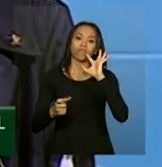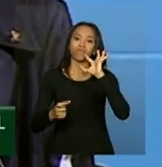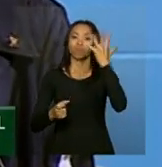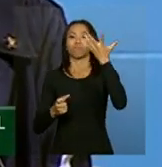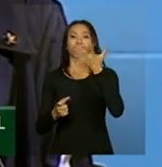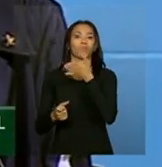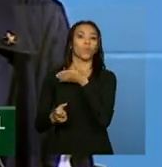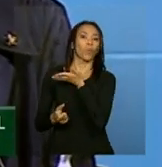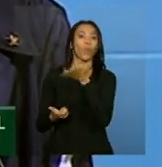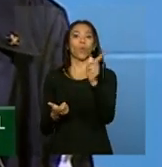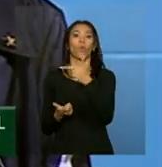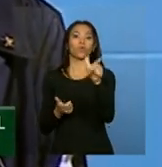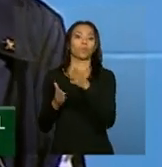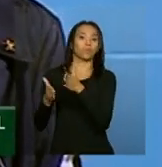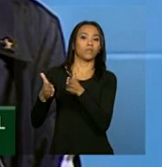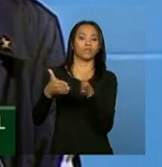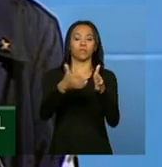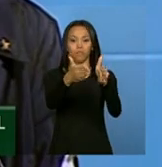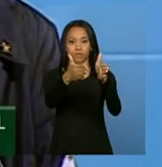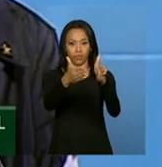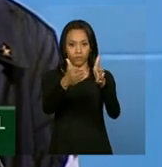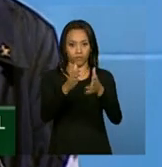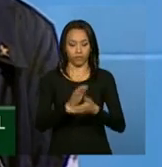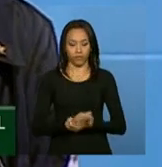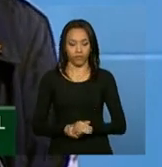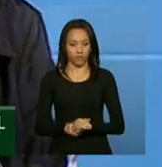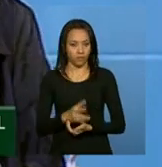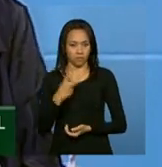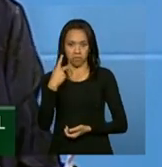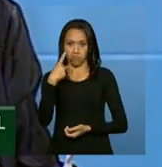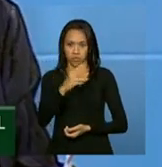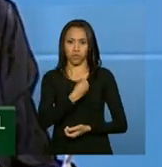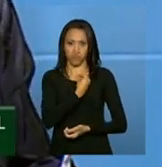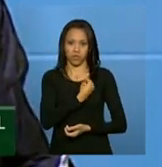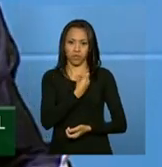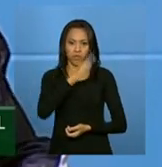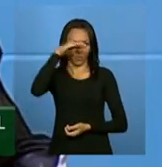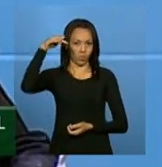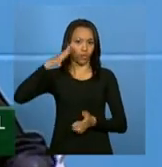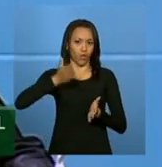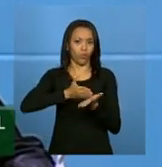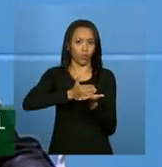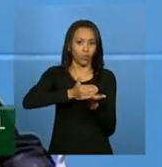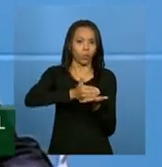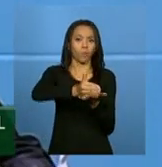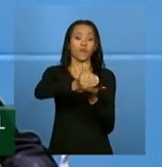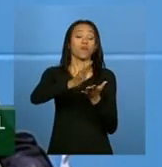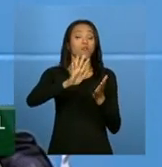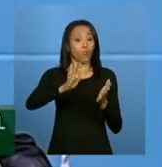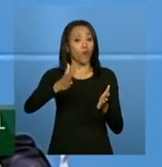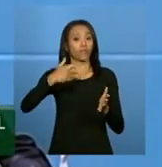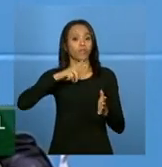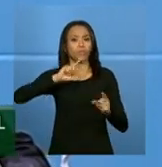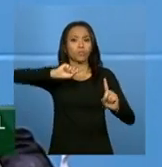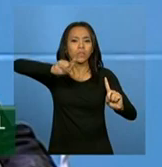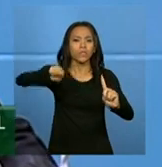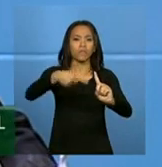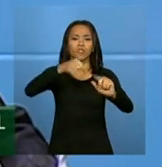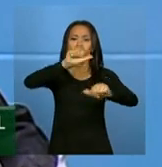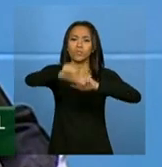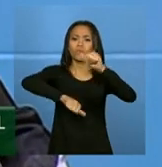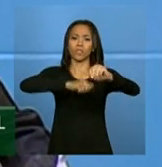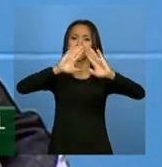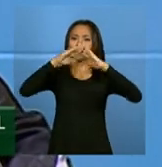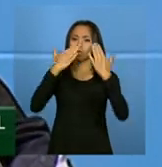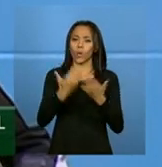buscando já iniciar a sua vida adulta. Portanto, temos um desafio de transformar essa escola numa escola